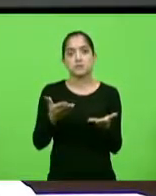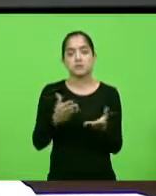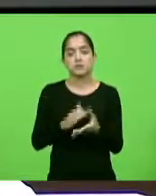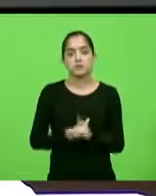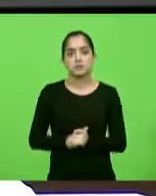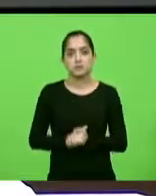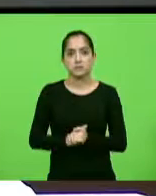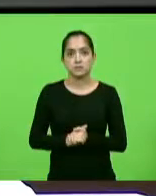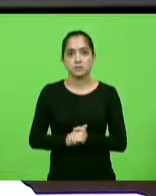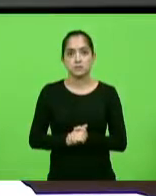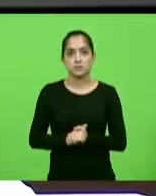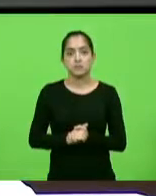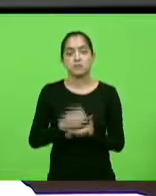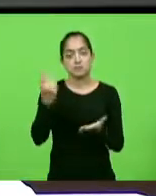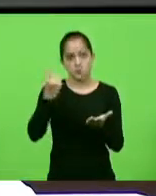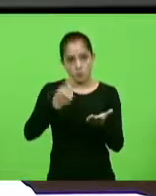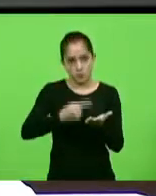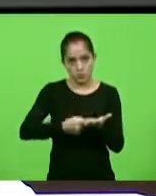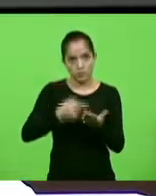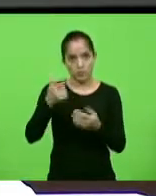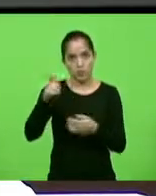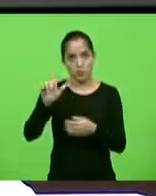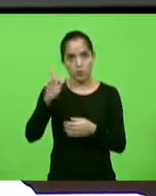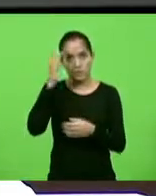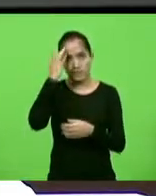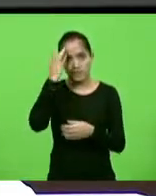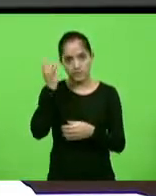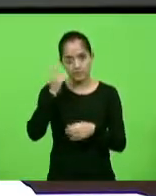e convoca outra sessão